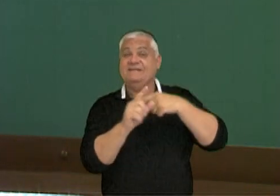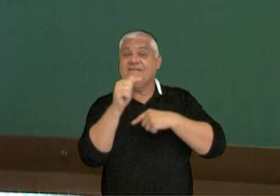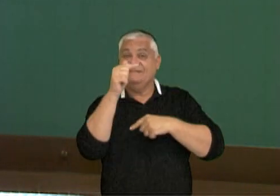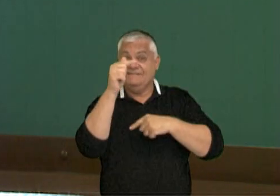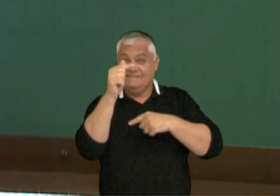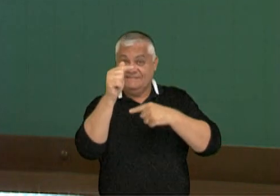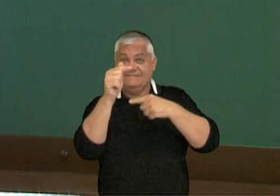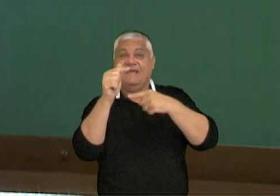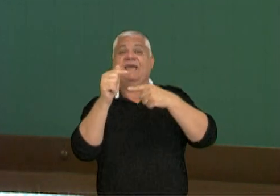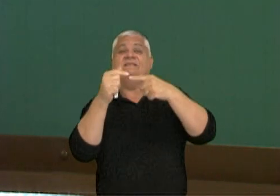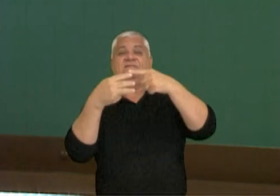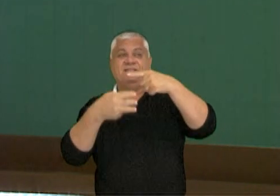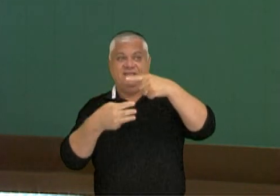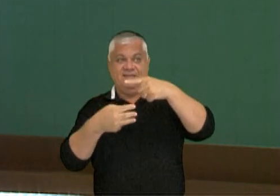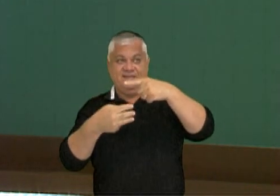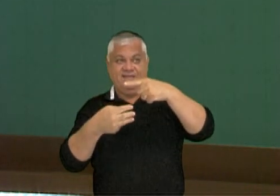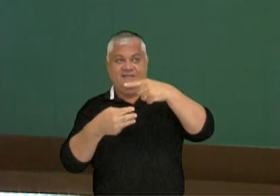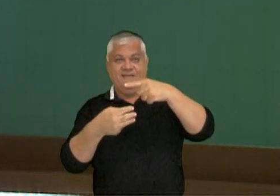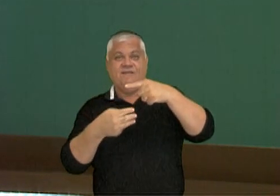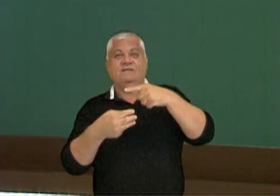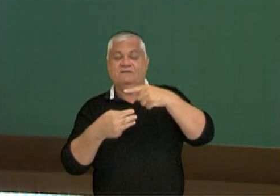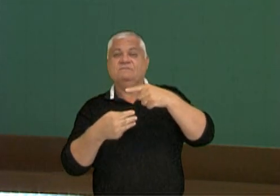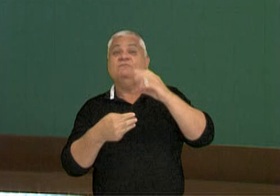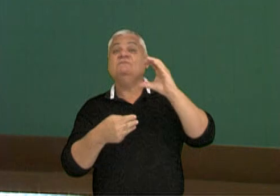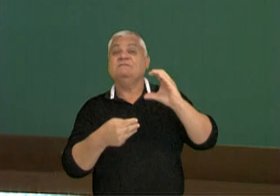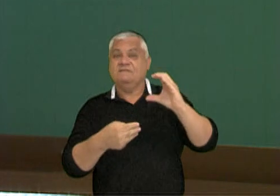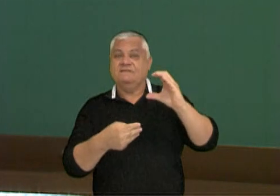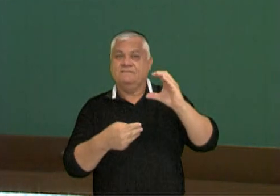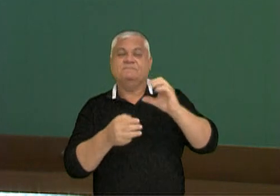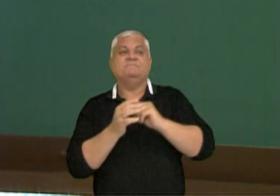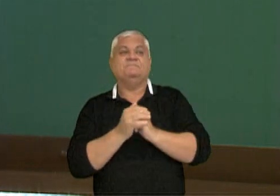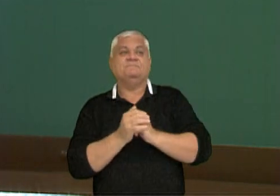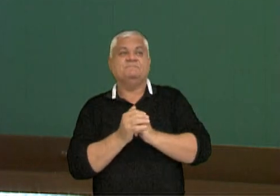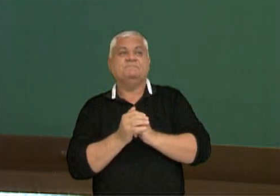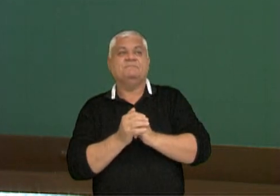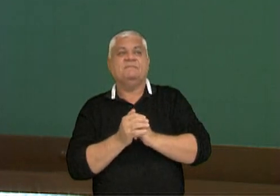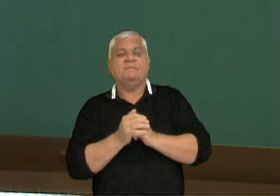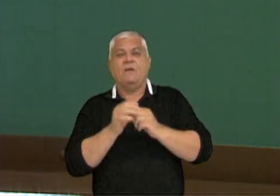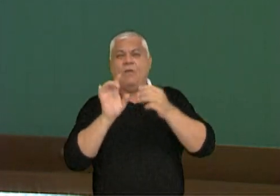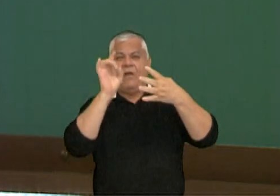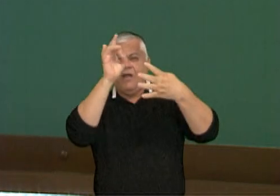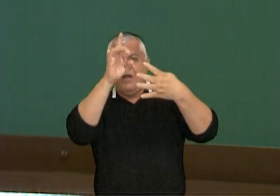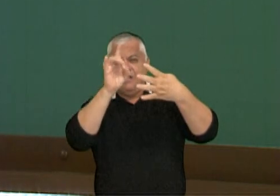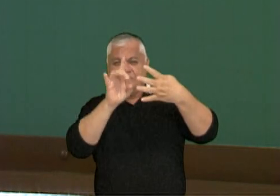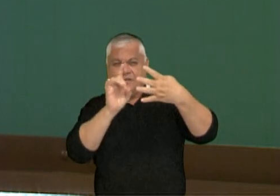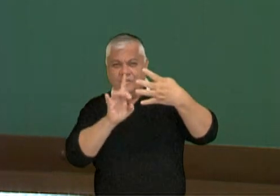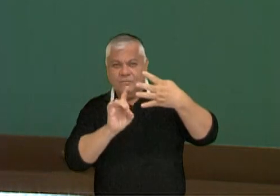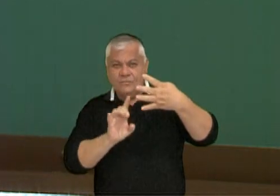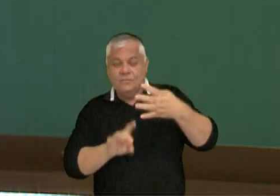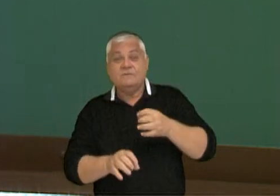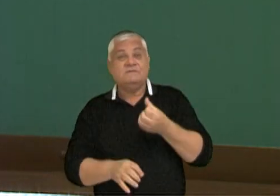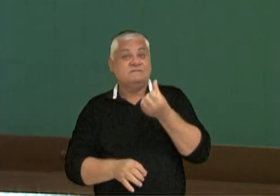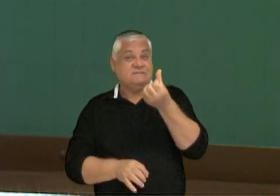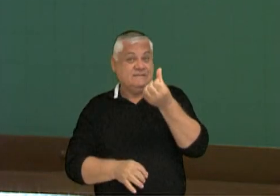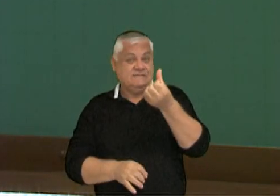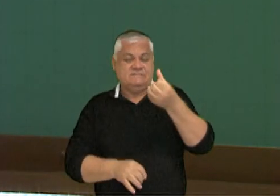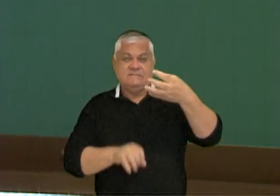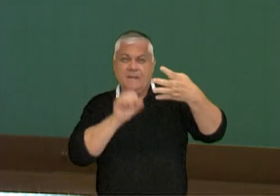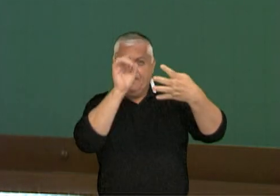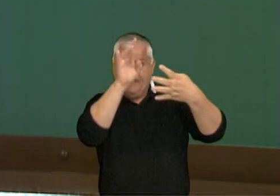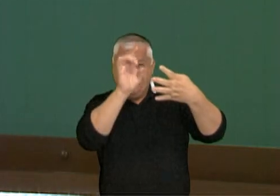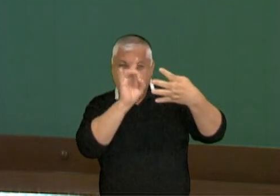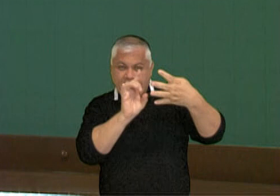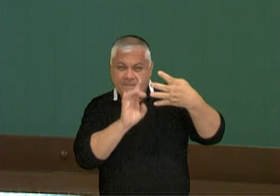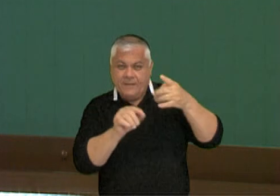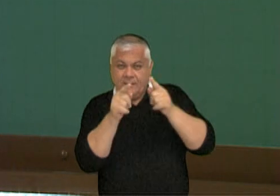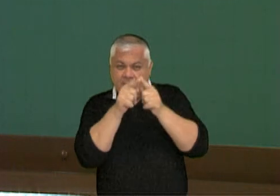positivo, 7/3 e marcar o ponto C, ok? Então, ele está pedindo para você marcar 6 pontos aqui.